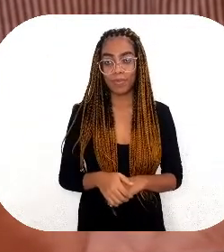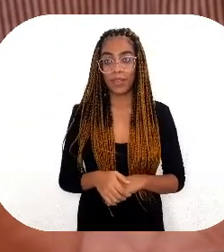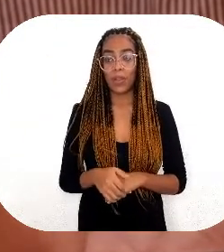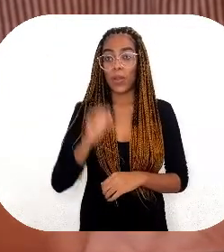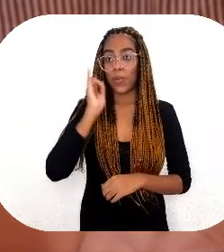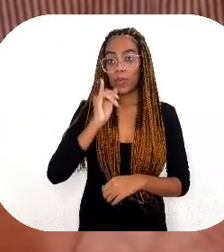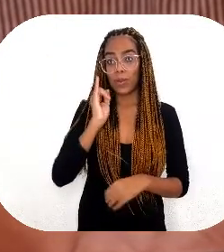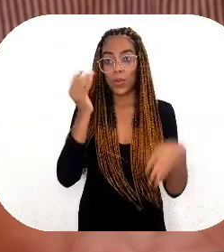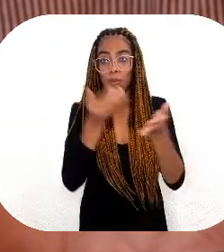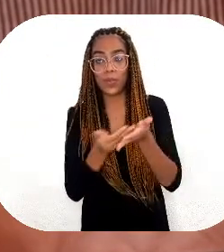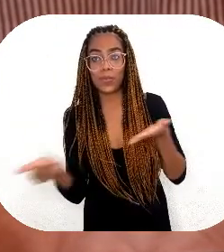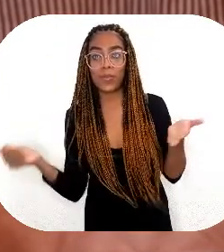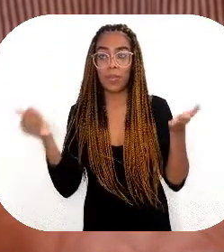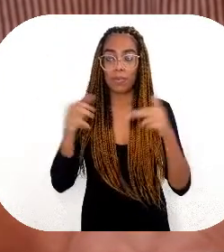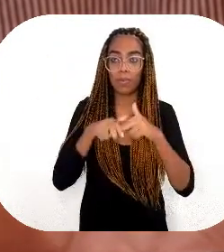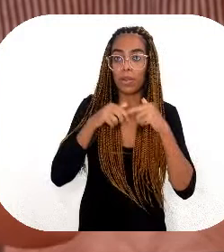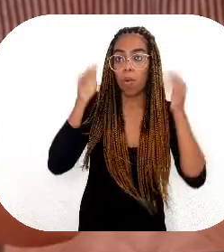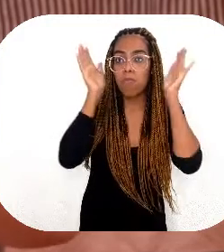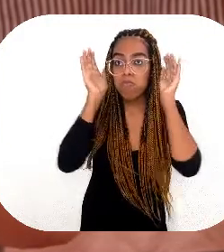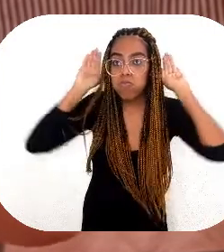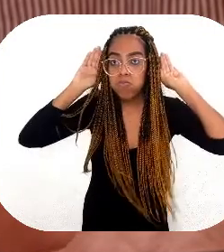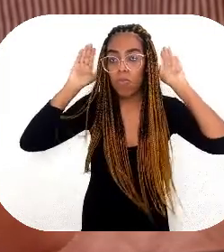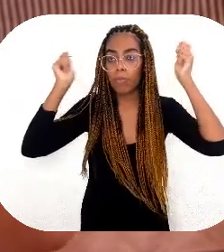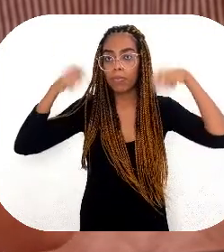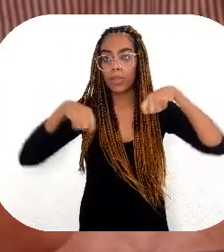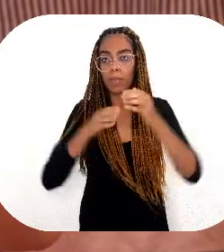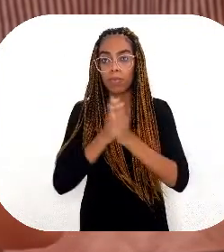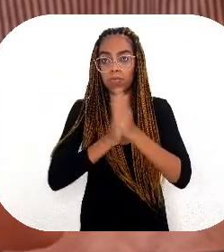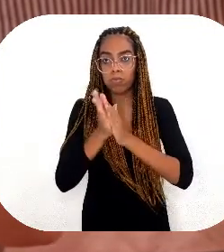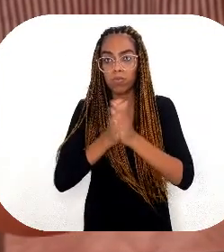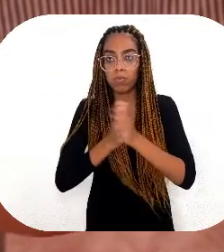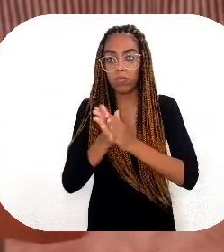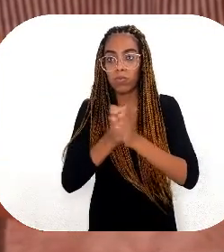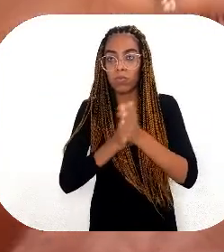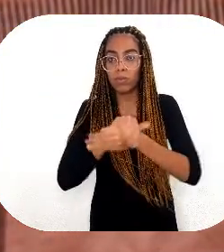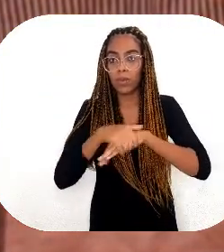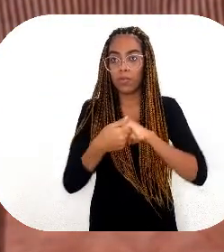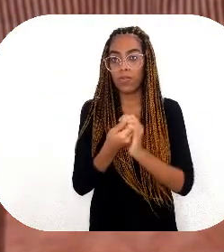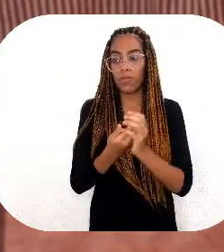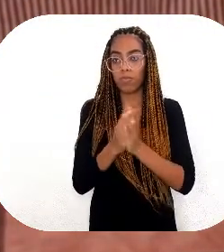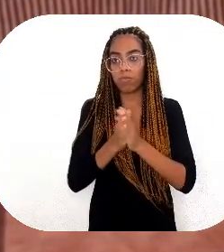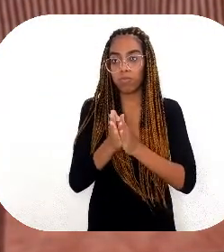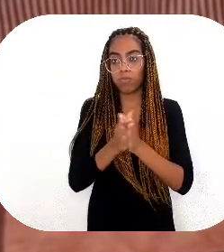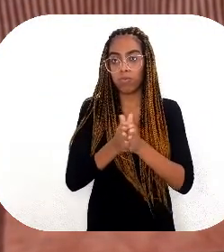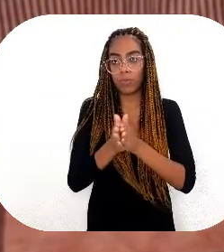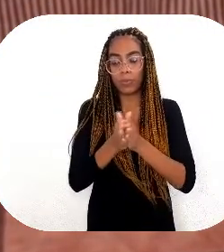frente. Uma história vai começar. Nossas orelhas vamos esquentar.